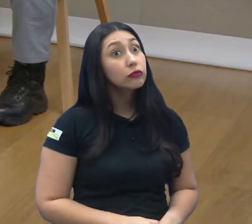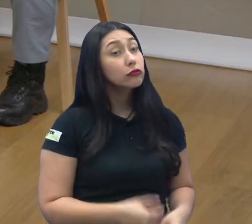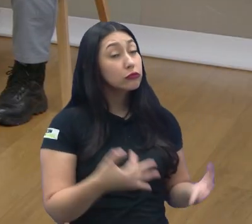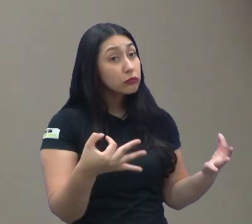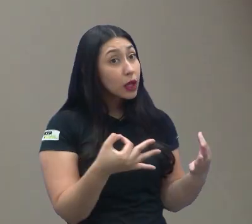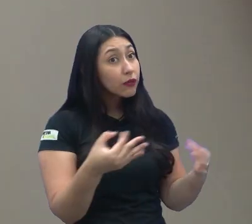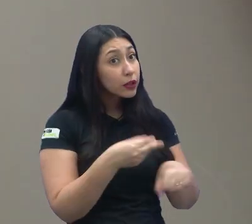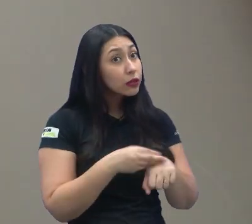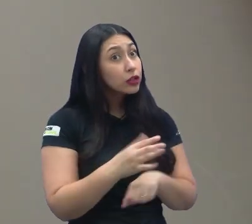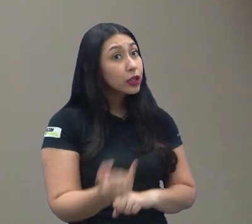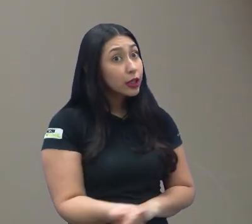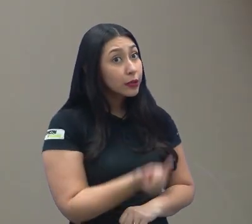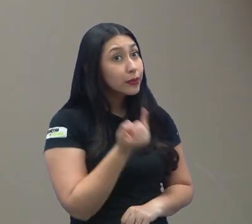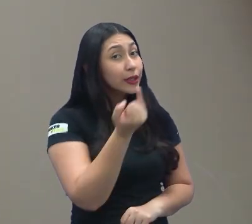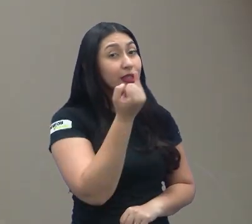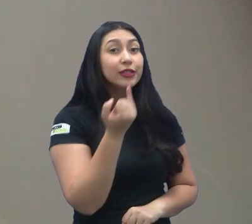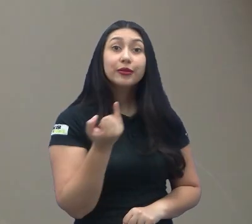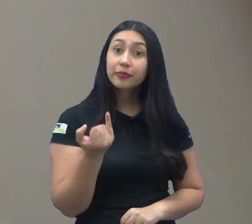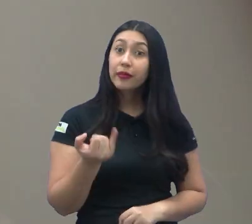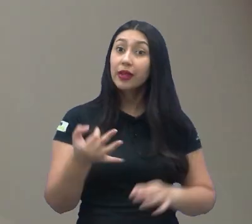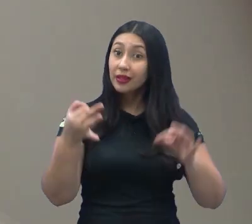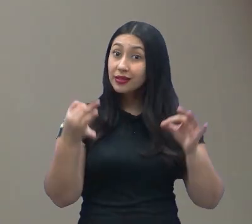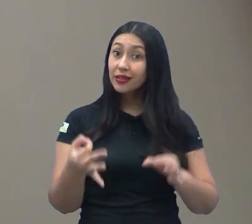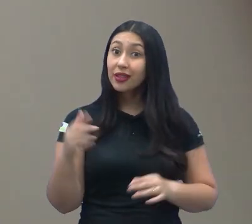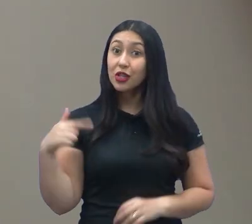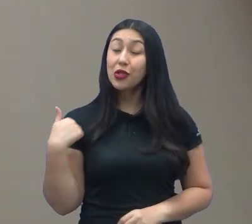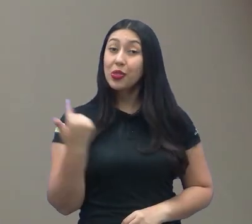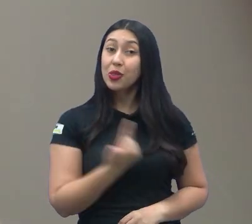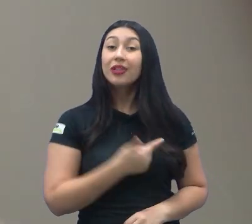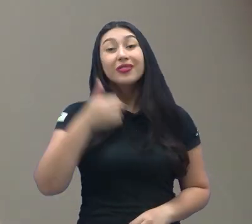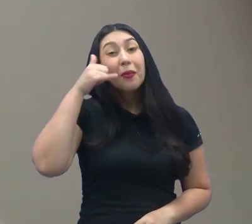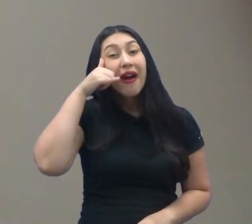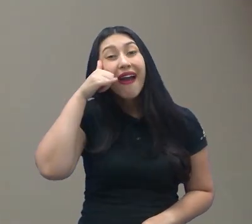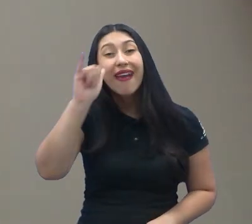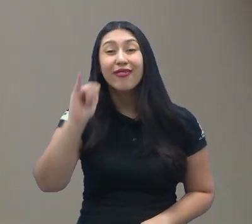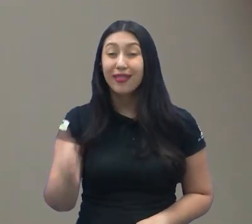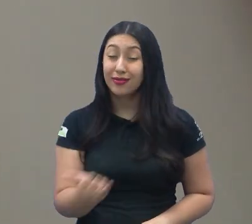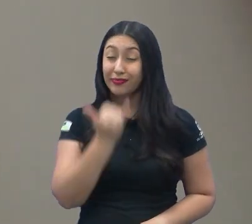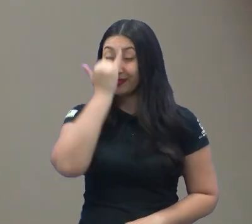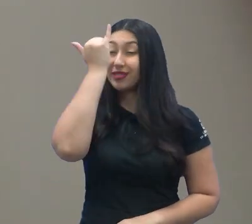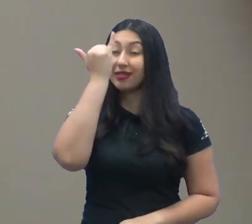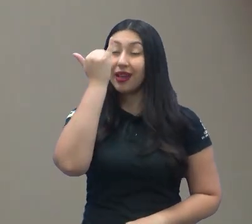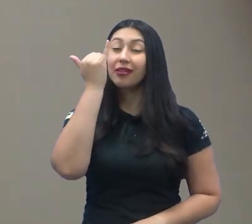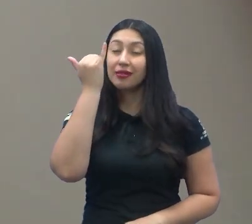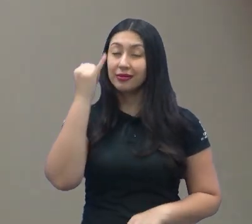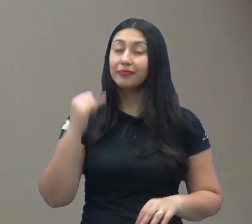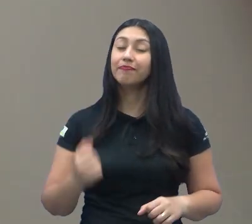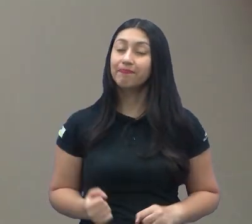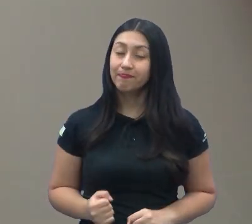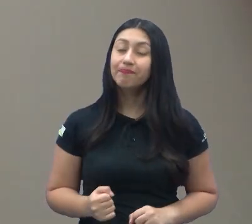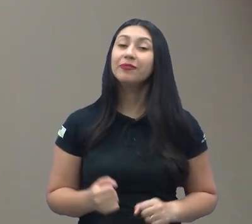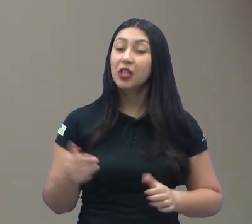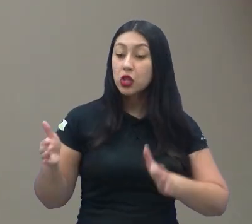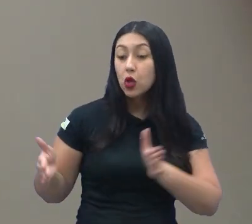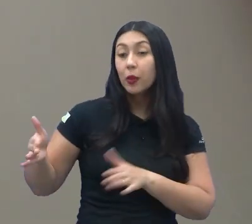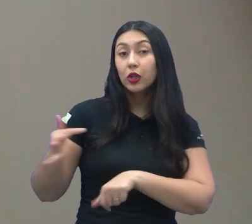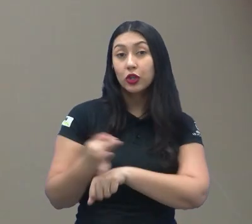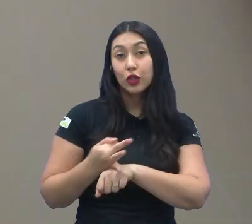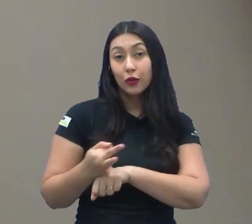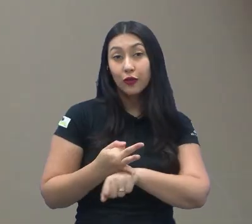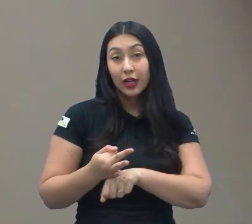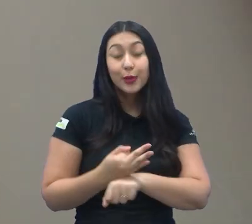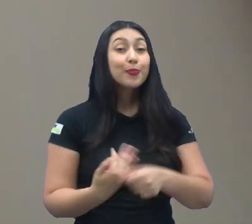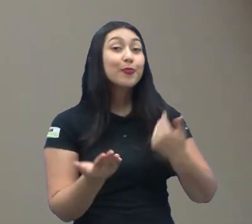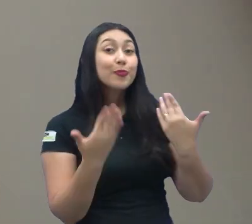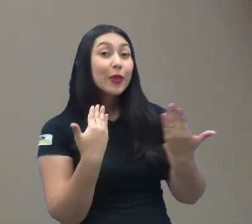E olha só, tenho certeza que com isso vamos prevenir muitos acidentes e incidentes também, né, durante essas férias. A conversa está